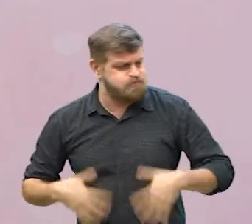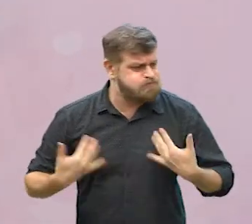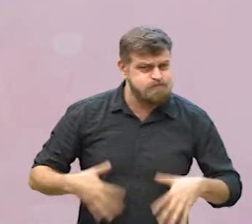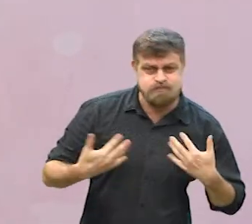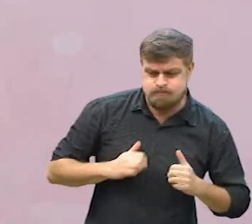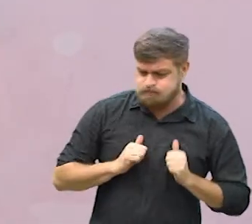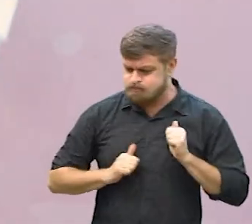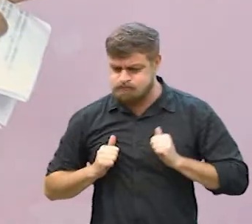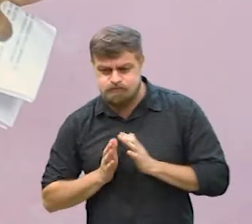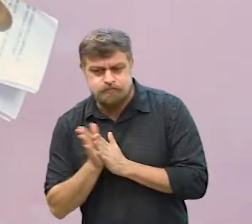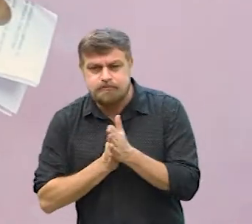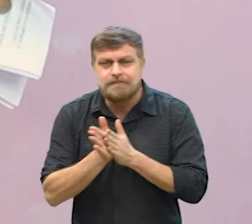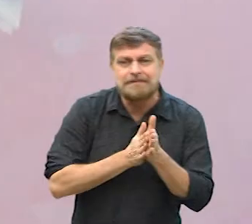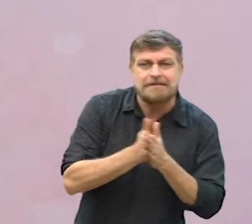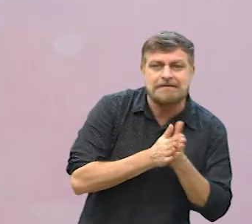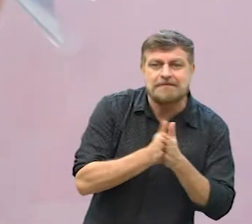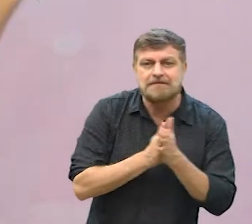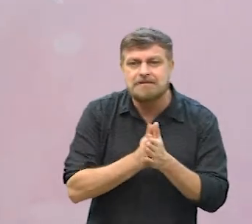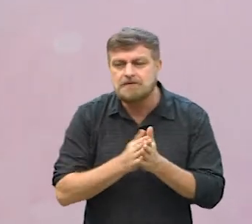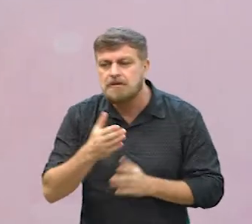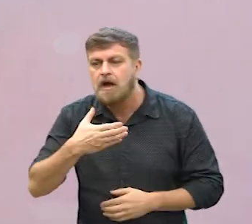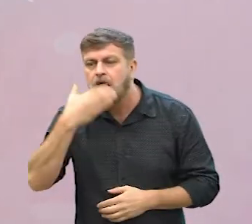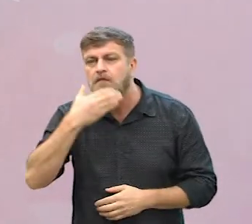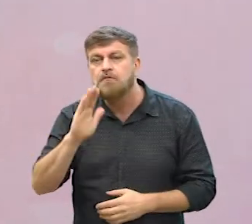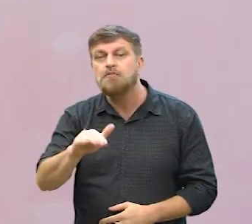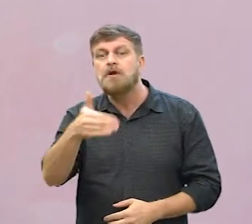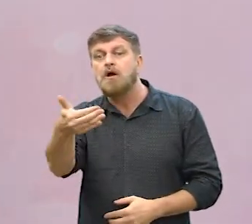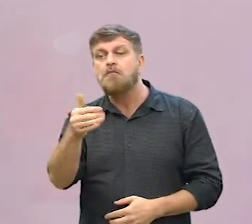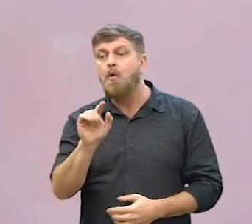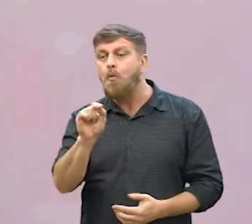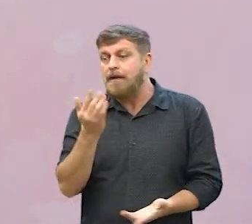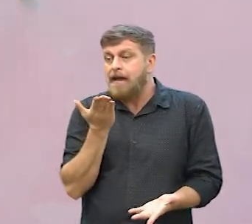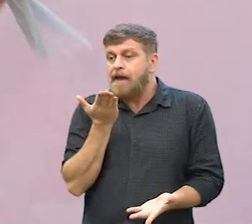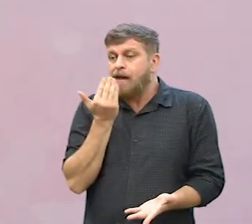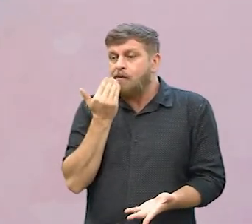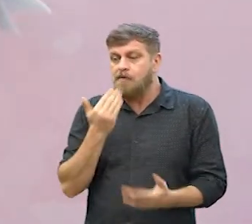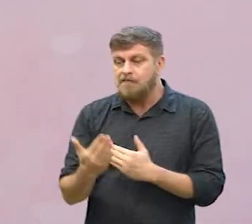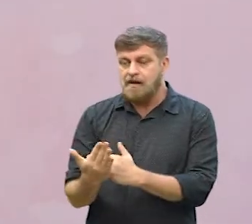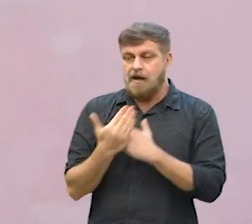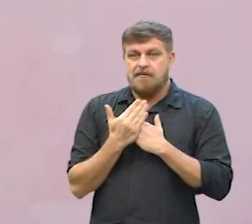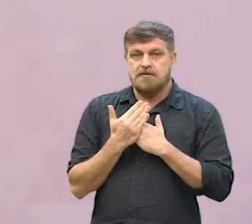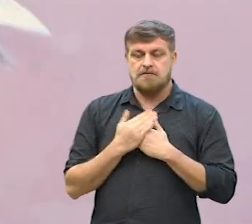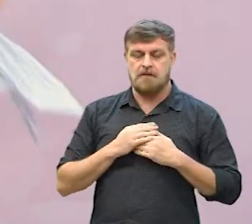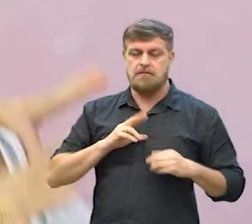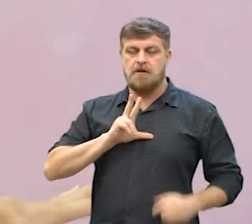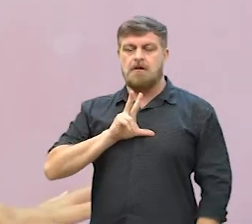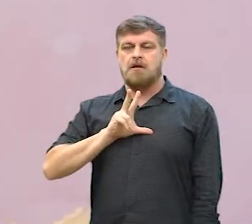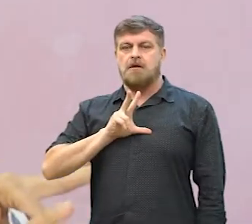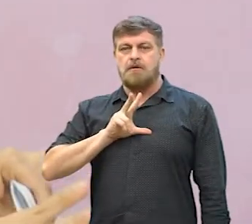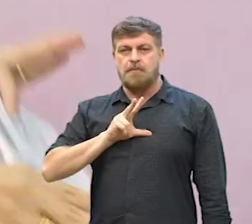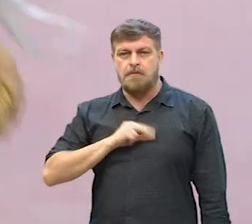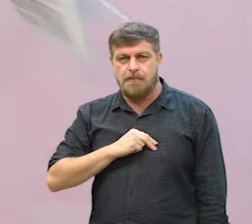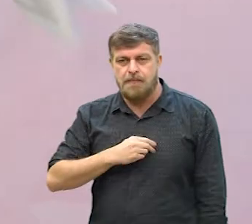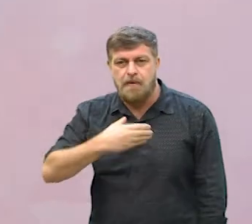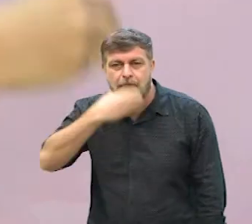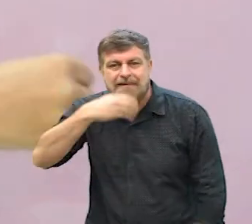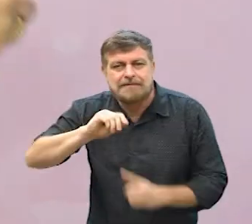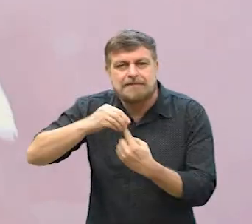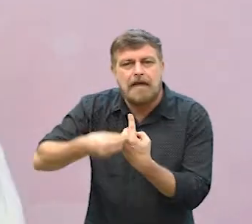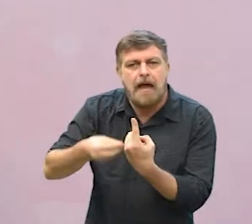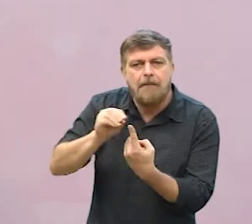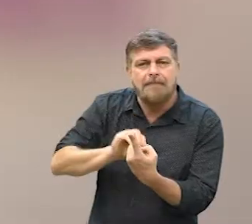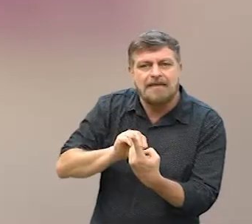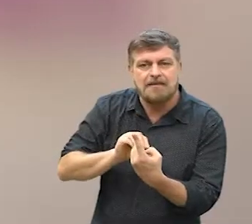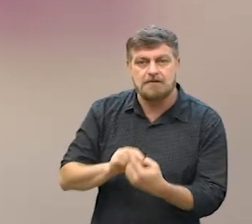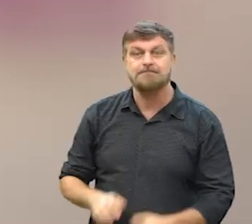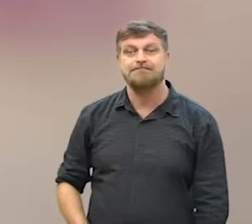de estresse, de ansiedade. Que fruta que eu como? O que que eu como? Qual que vai ajudar a dar uma acalmada? A maçã, a